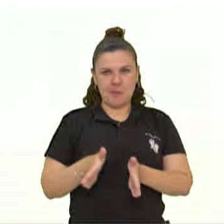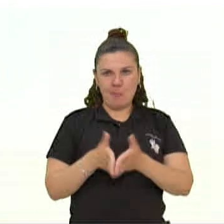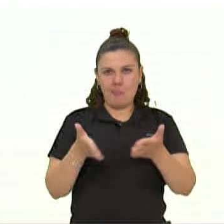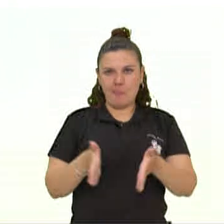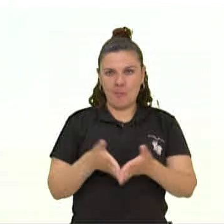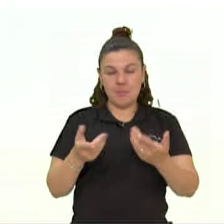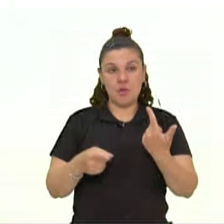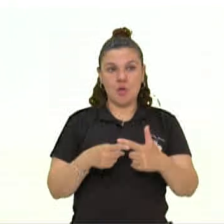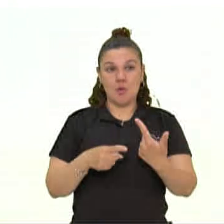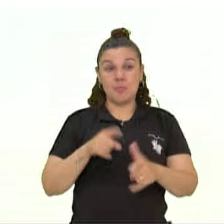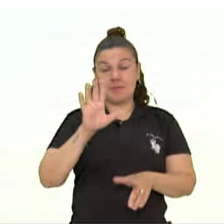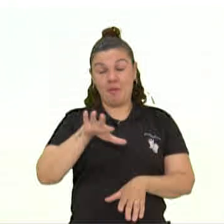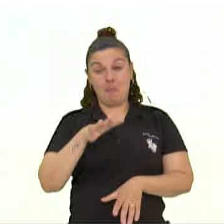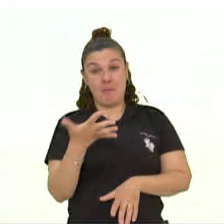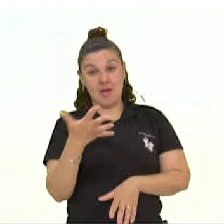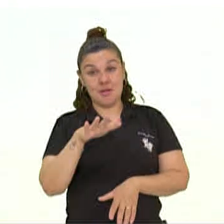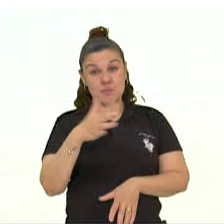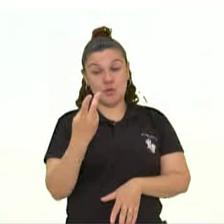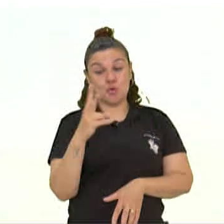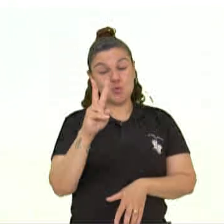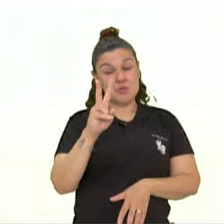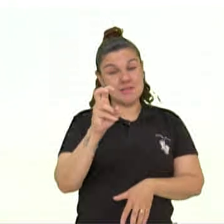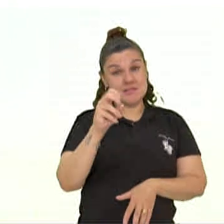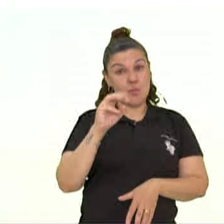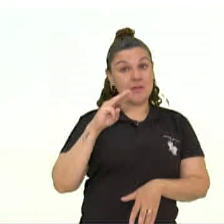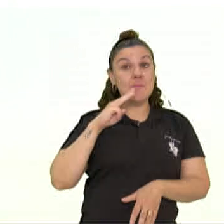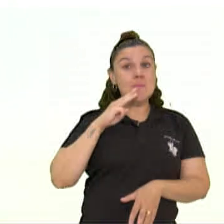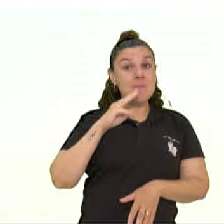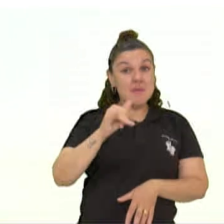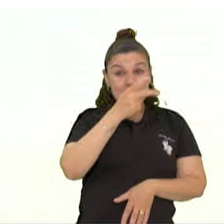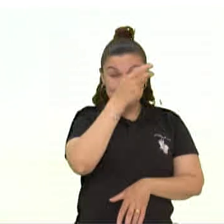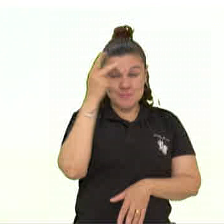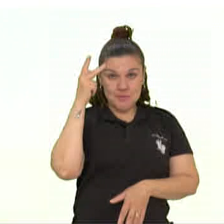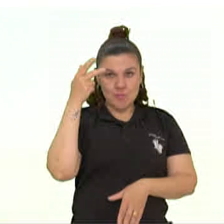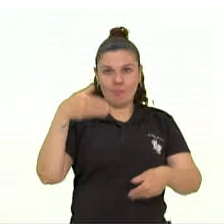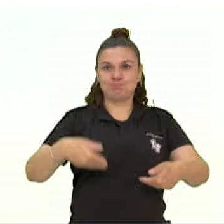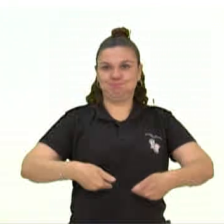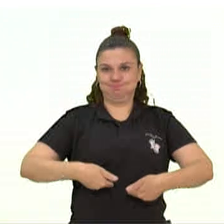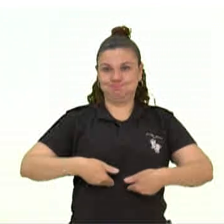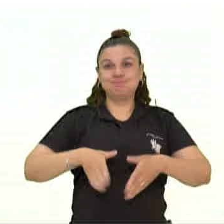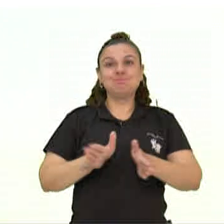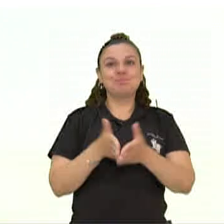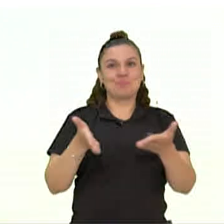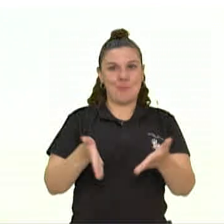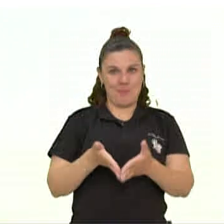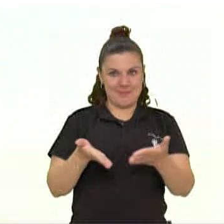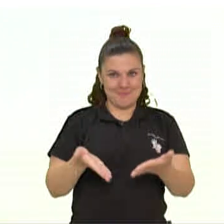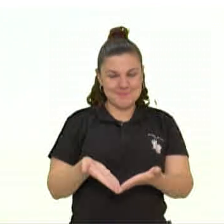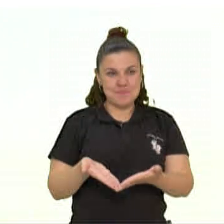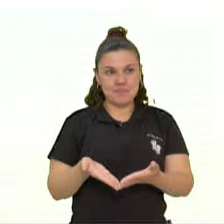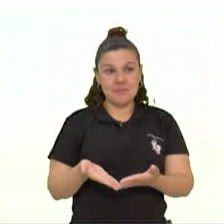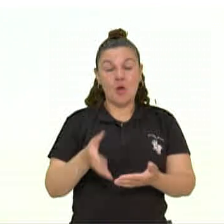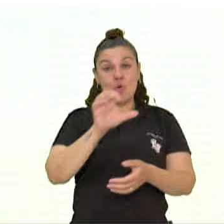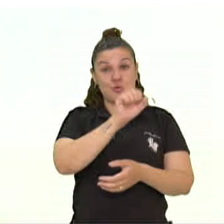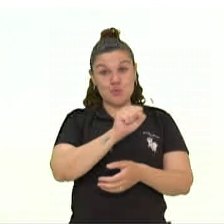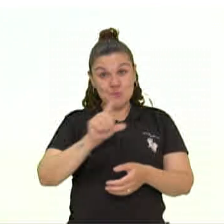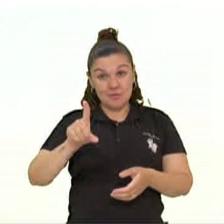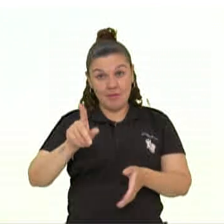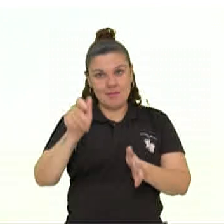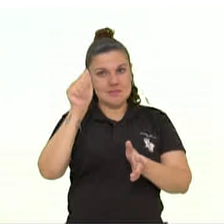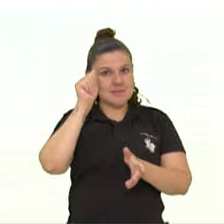são aproximadamente 250 milhões de pessoas vivendo nesta condição, principalmente no Sudeste